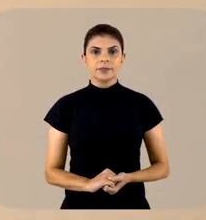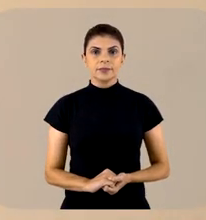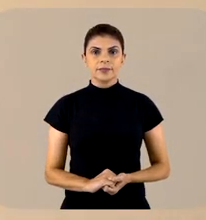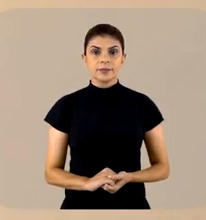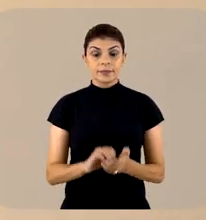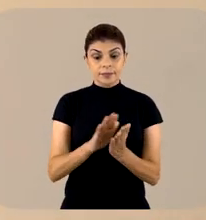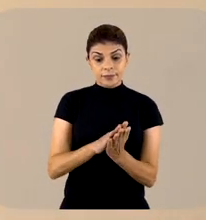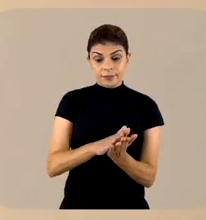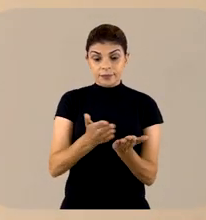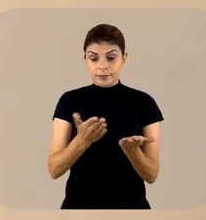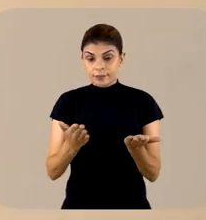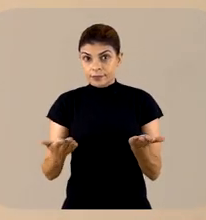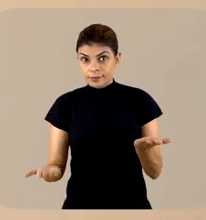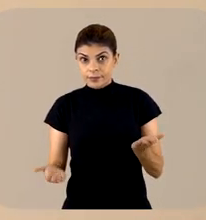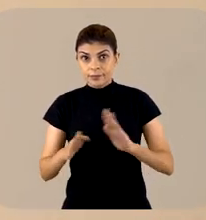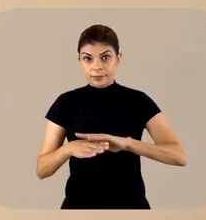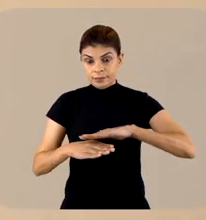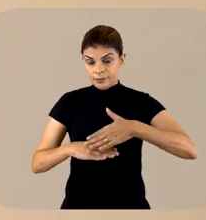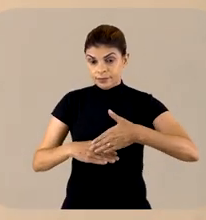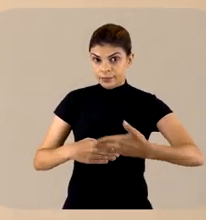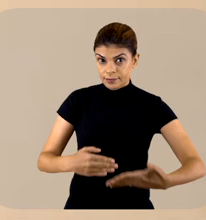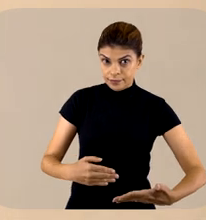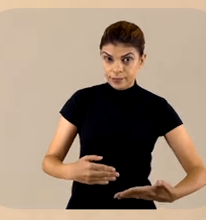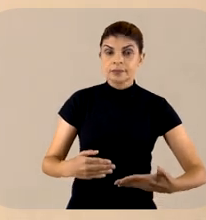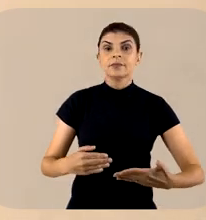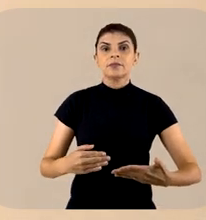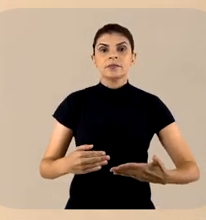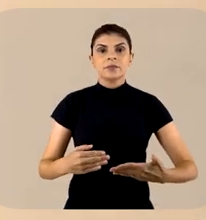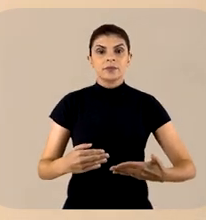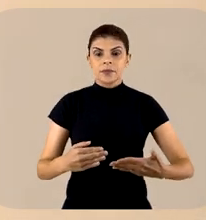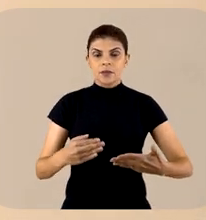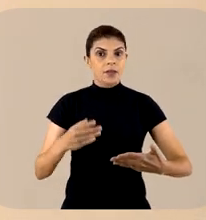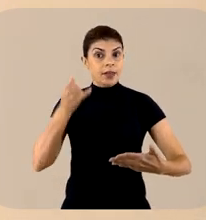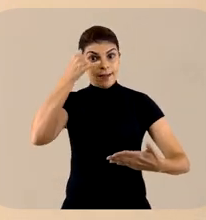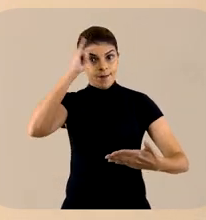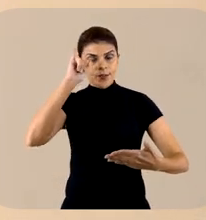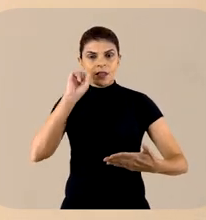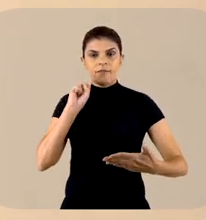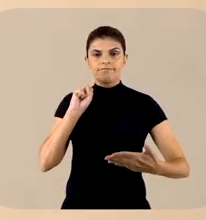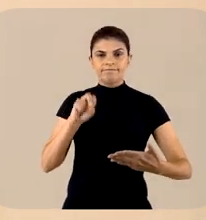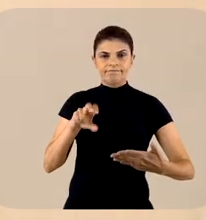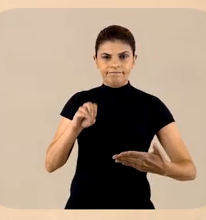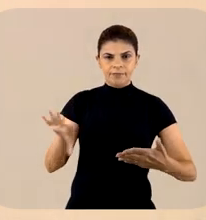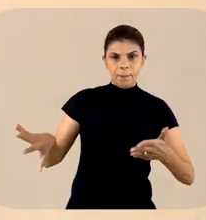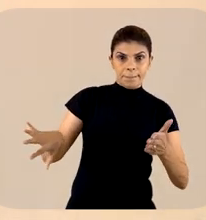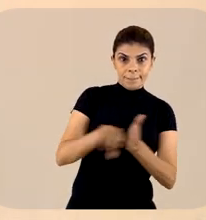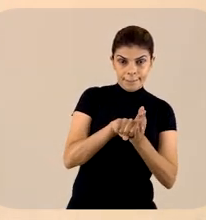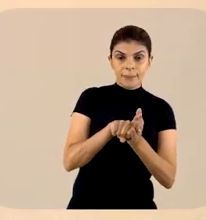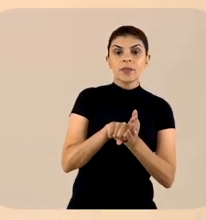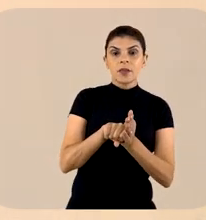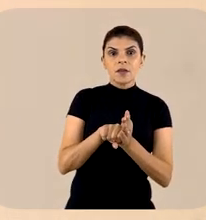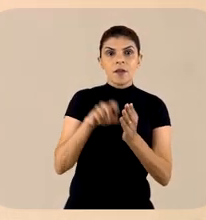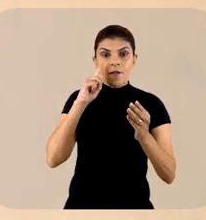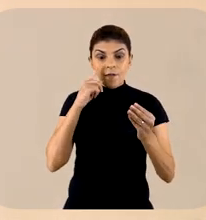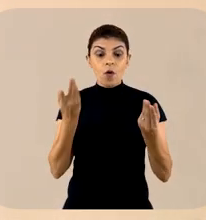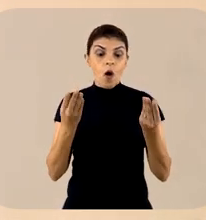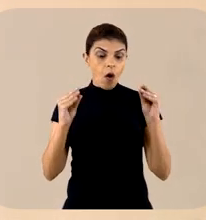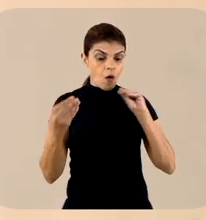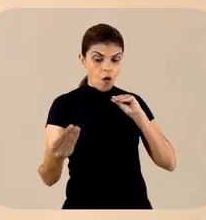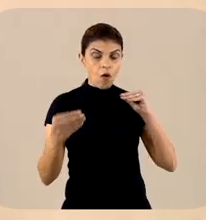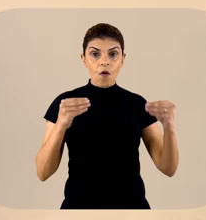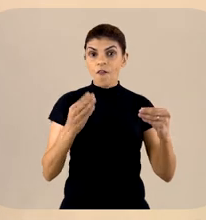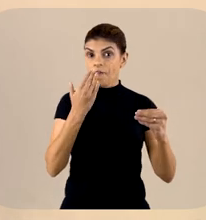Nós devemos abrir este capote sem contaminá-lo e verificar qual é a frente